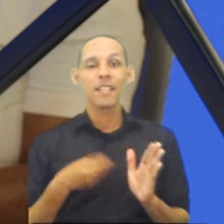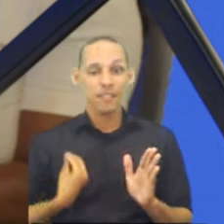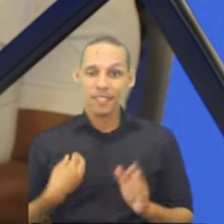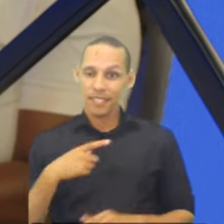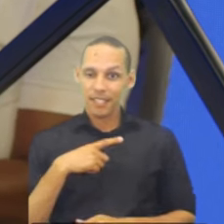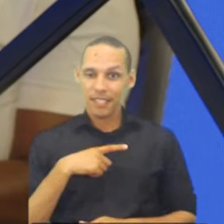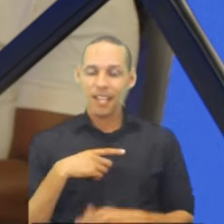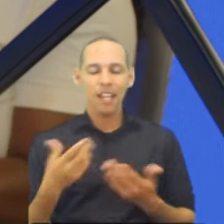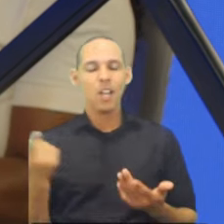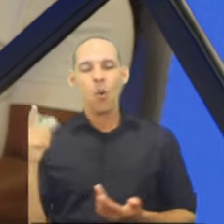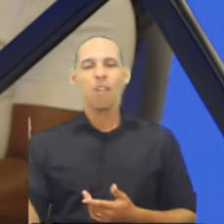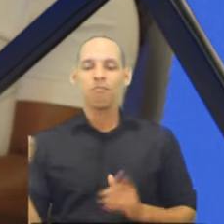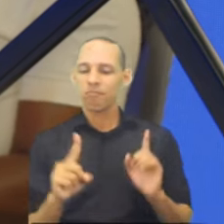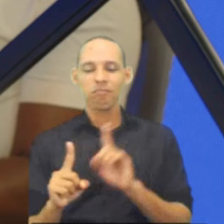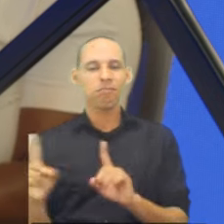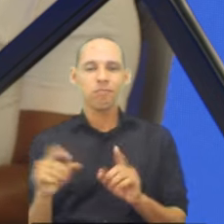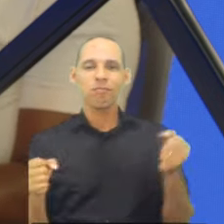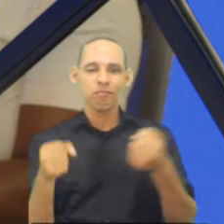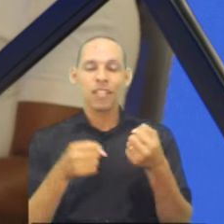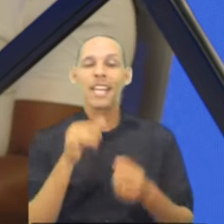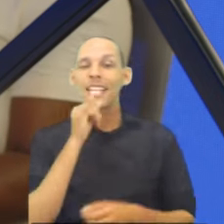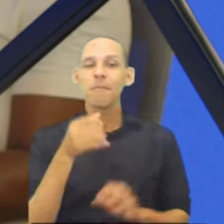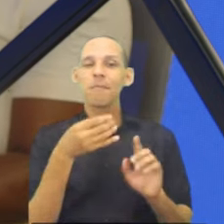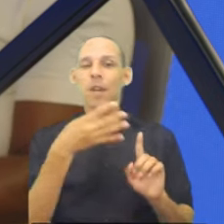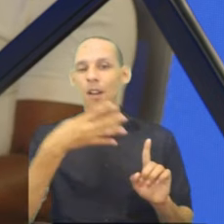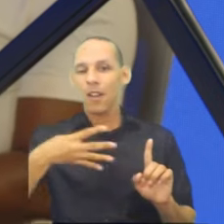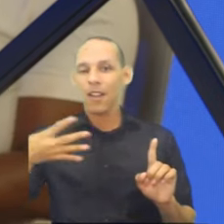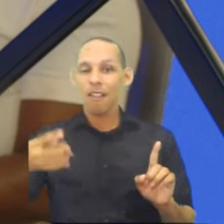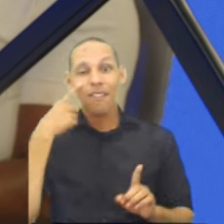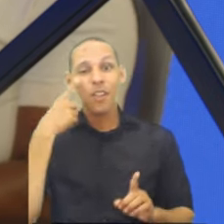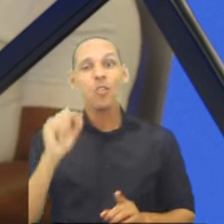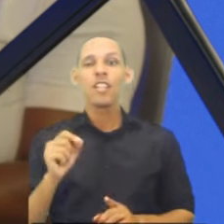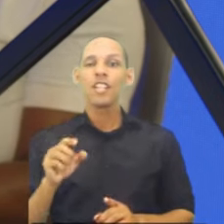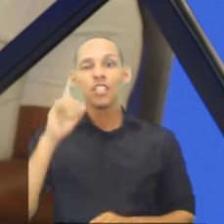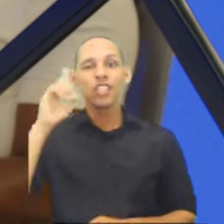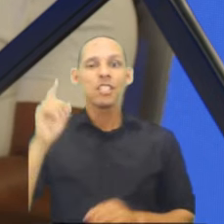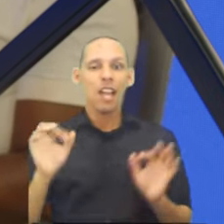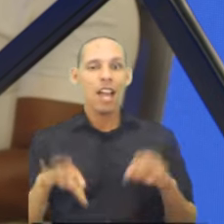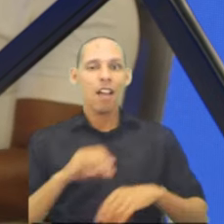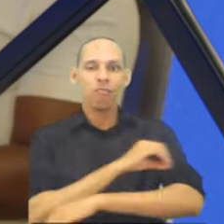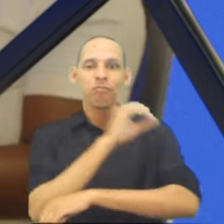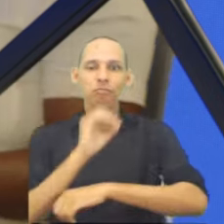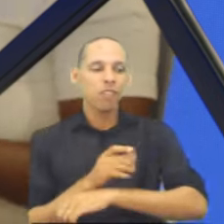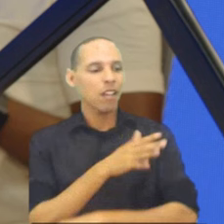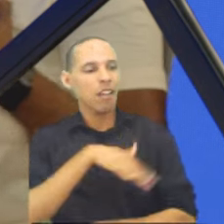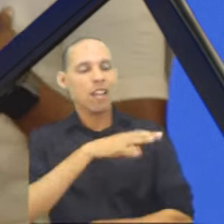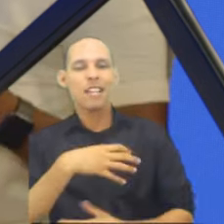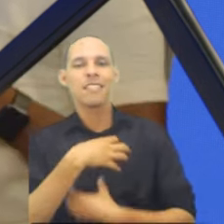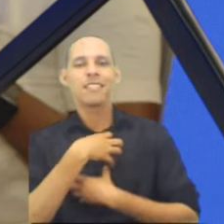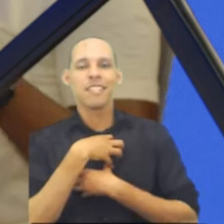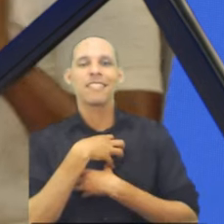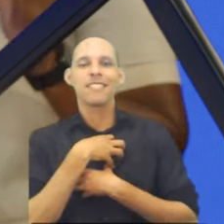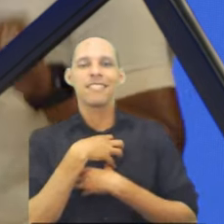aquilo existe e vai existir outros quando a gente fala população LGBT que PN a mais o que a gente vê no final do dia é as pessoas se sentindo